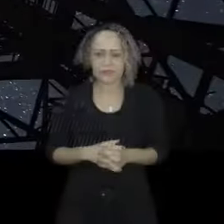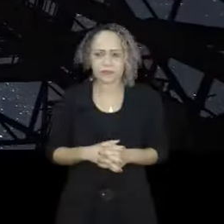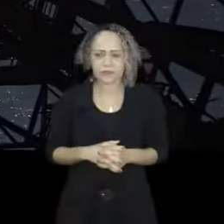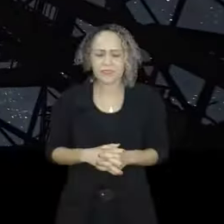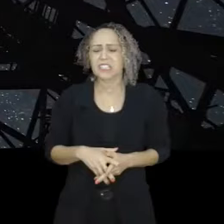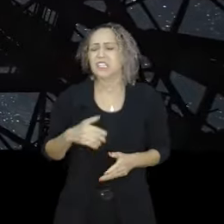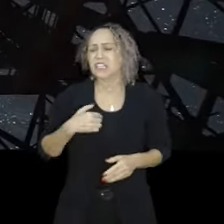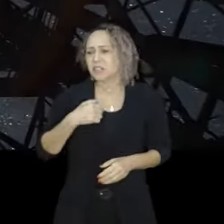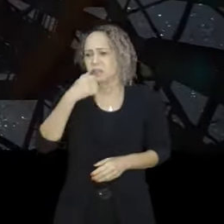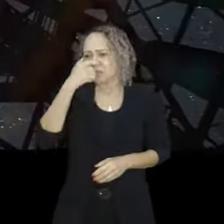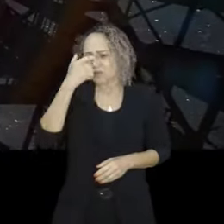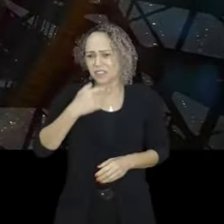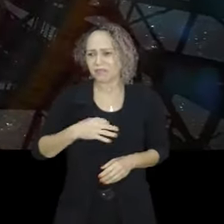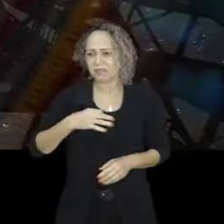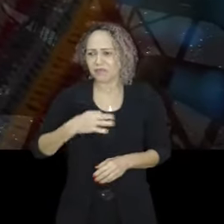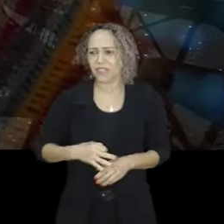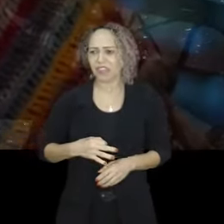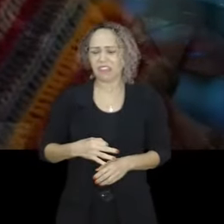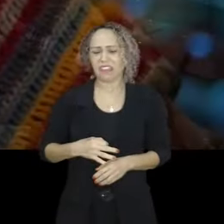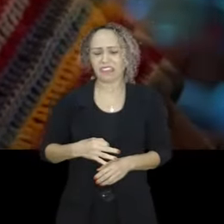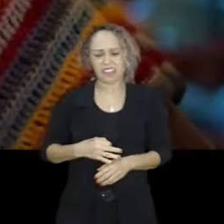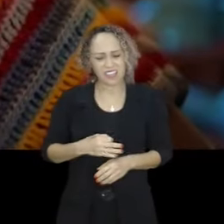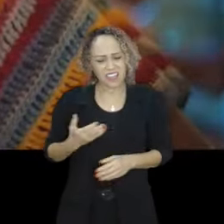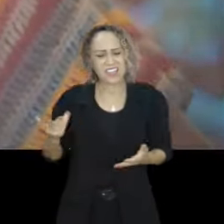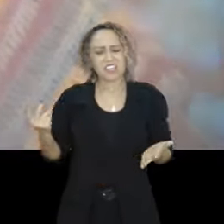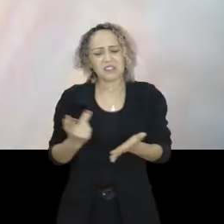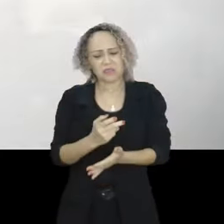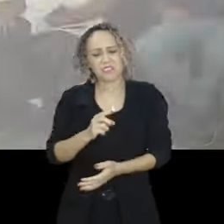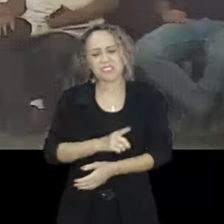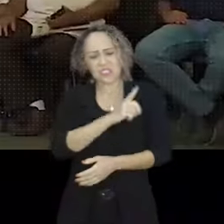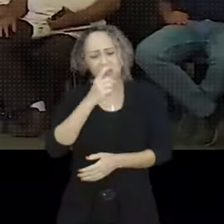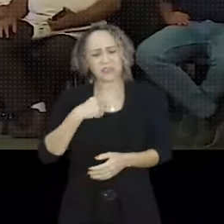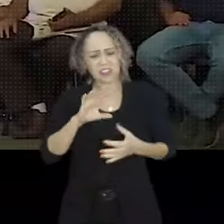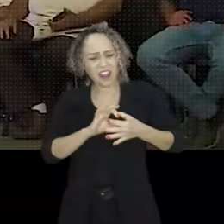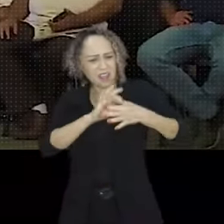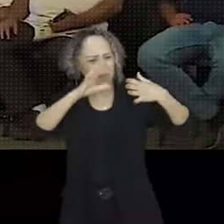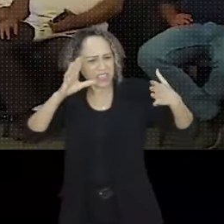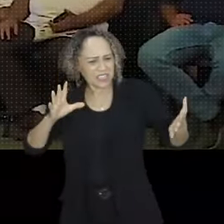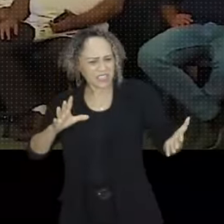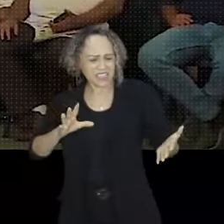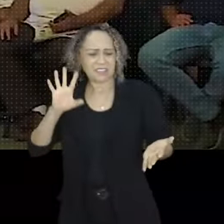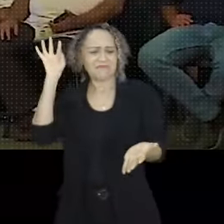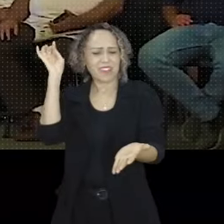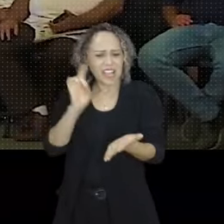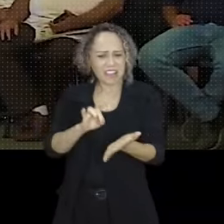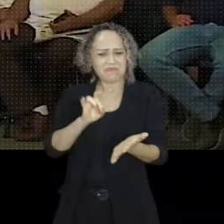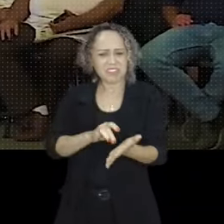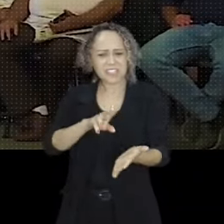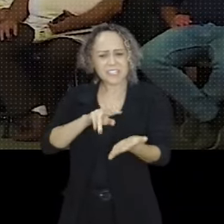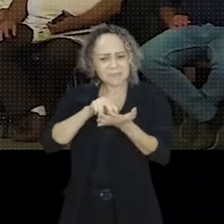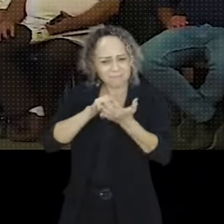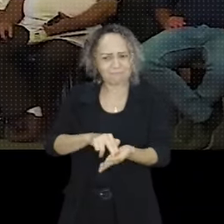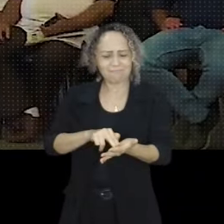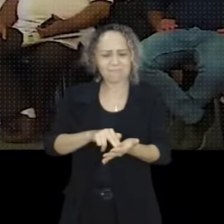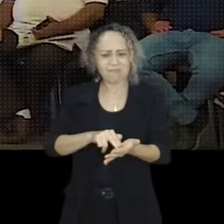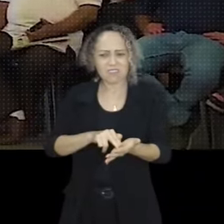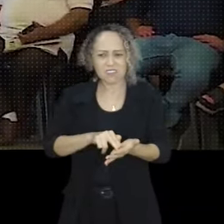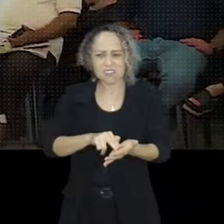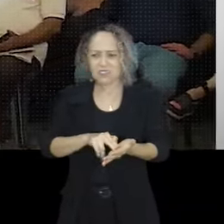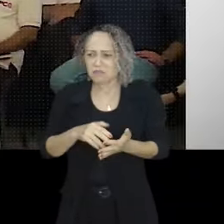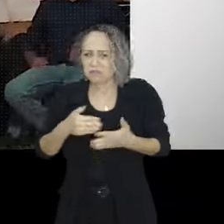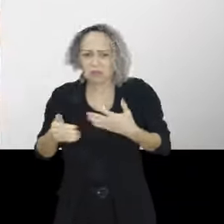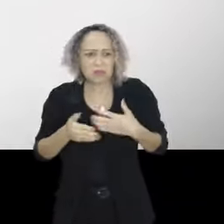tinha certeza que esse dia chegaria. A verdade prevaleceu. Não importa